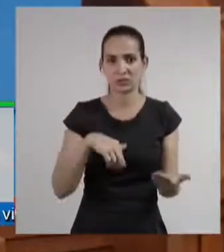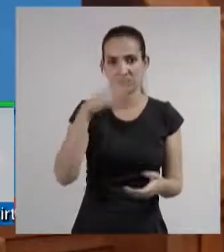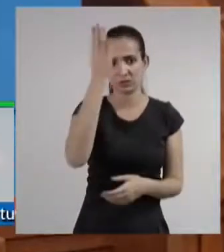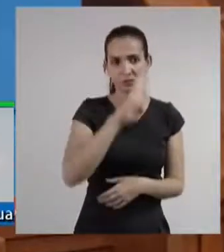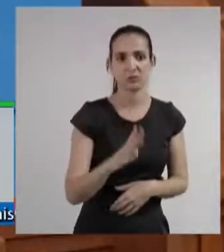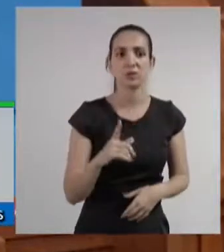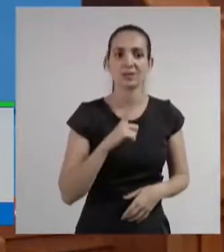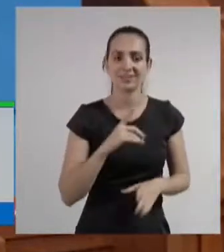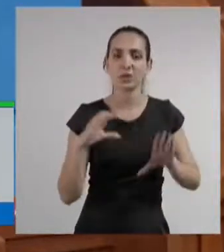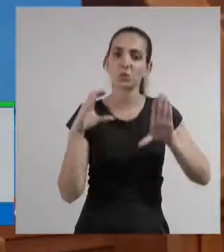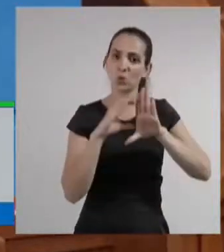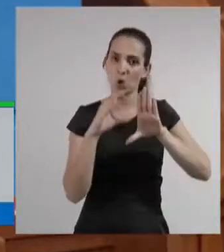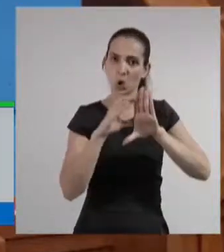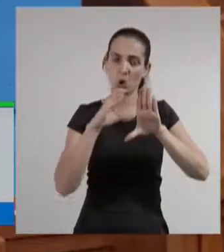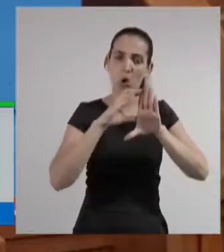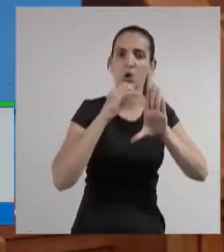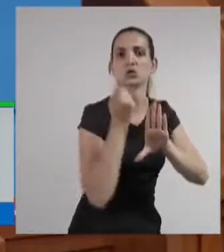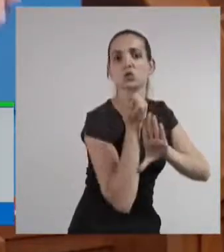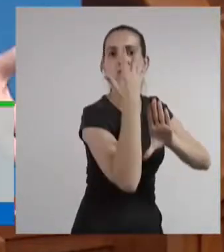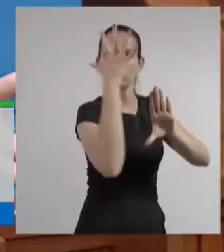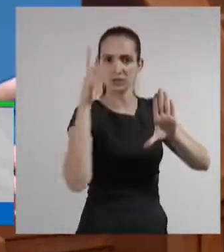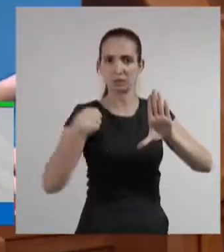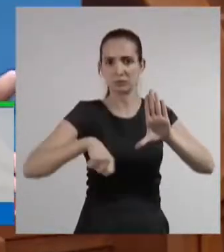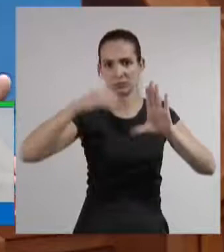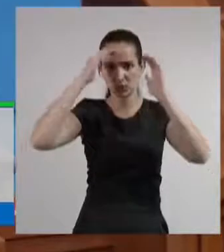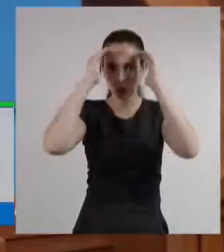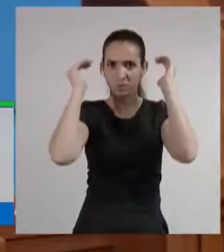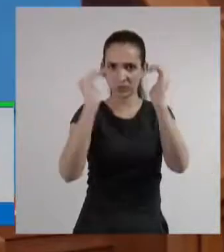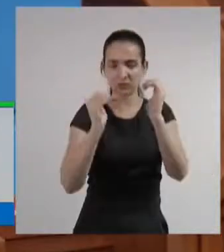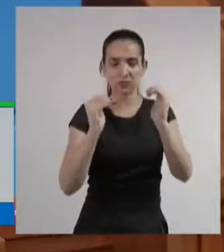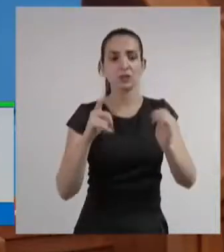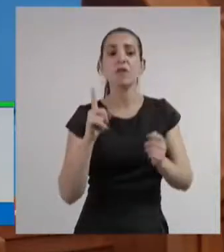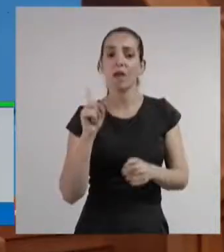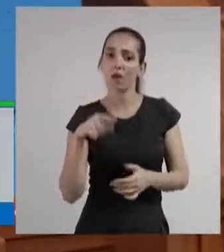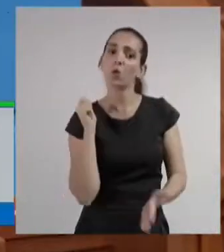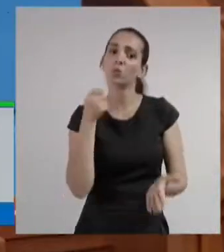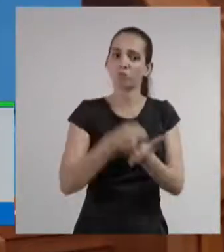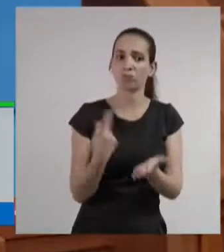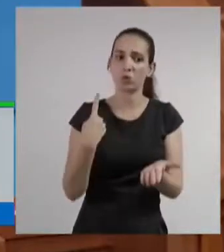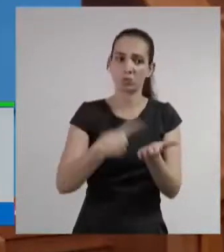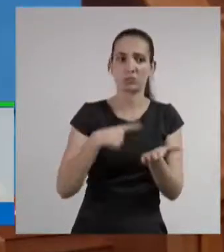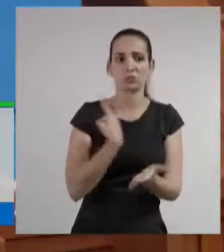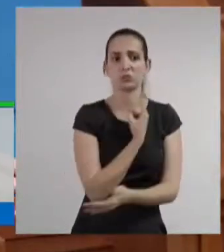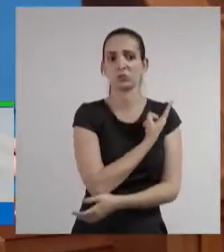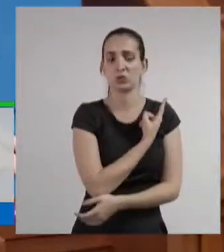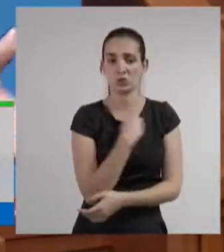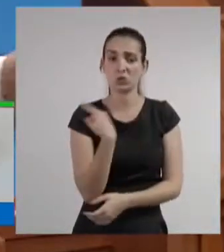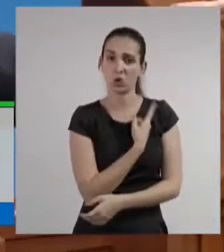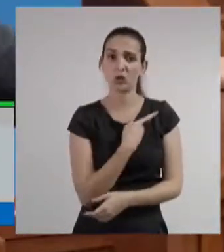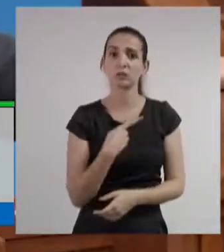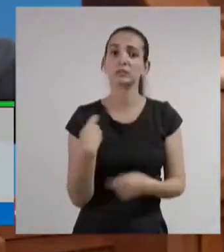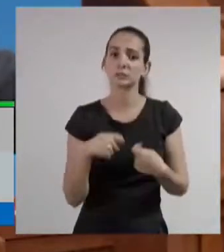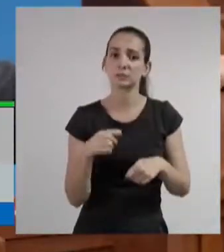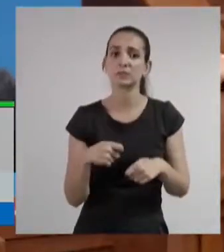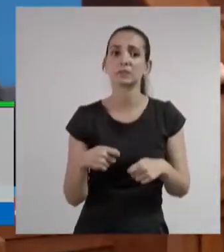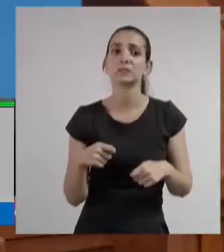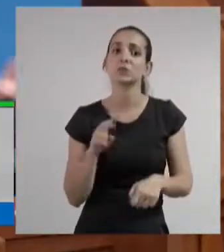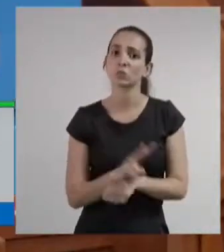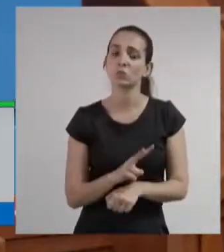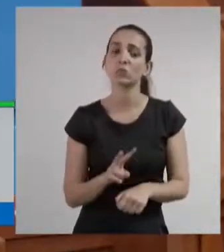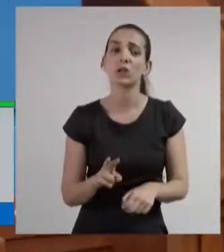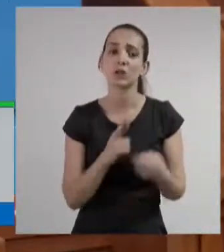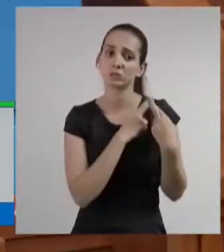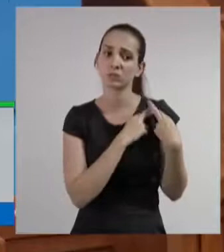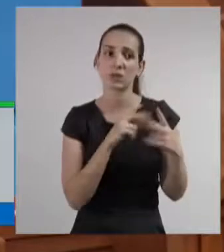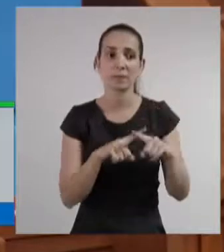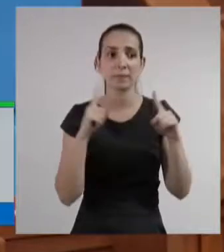ser cumprido, e isso é um dever de todos nós de preservarmos, só que nós não podemos conviver também com